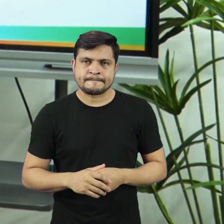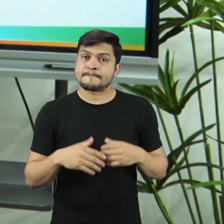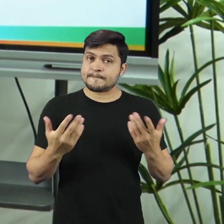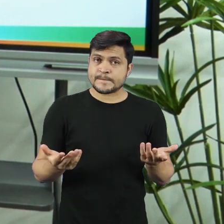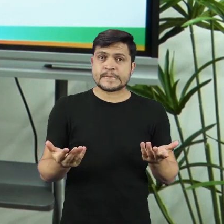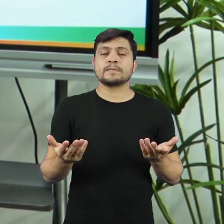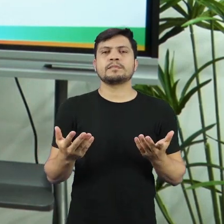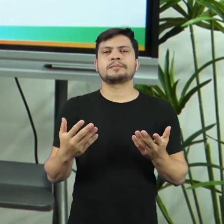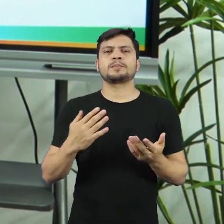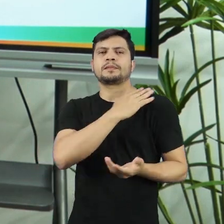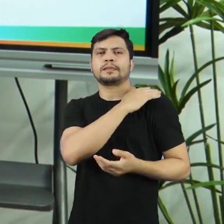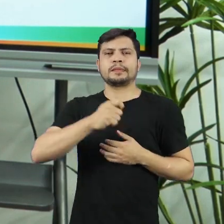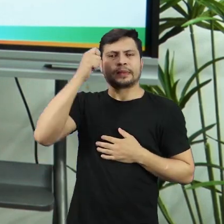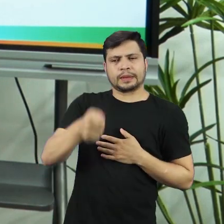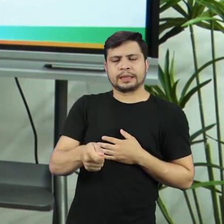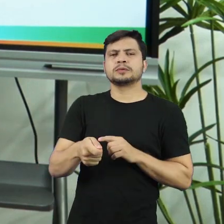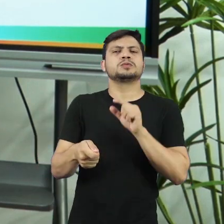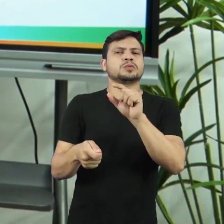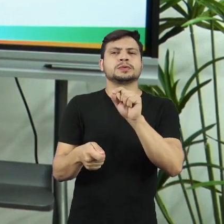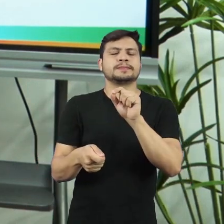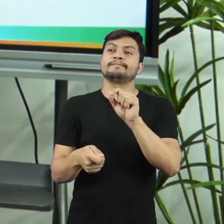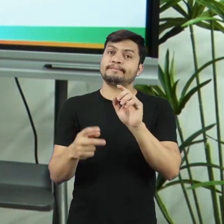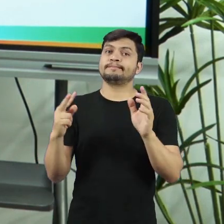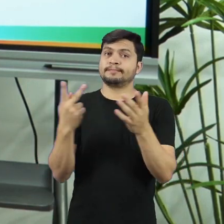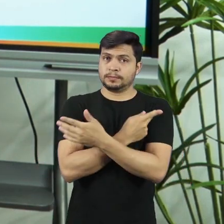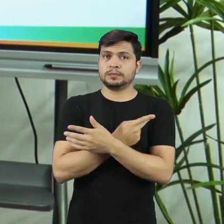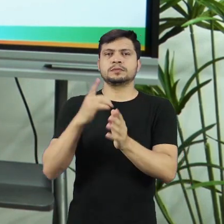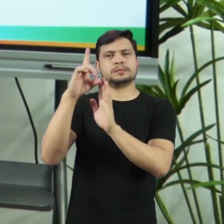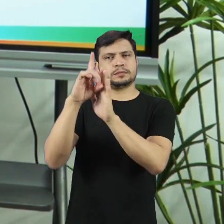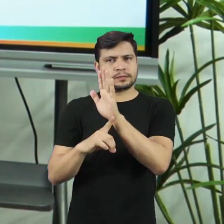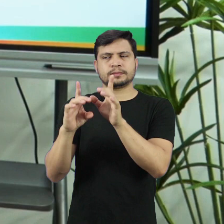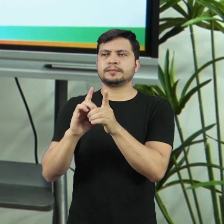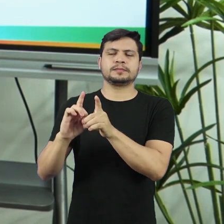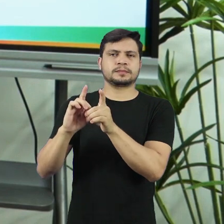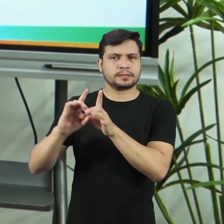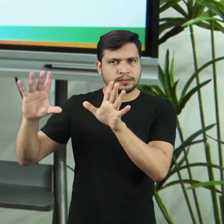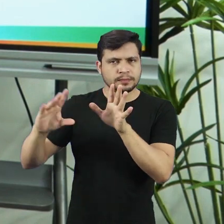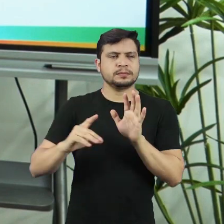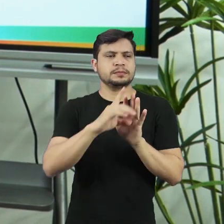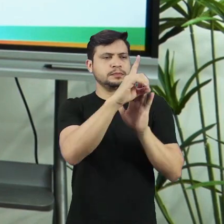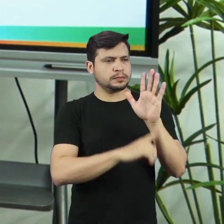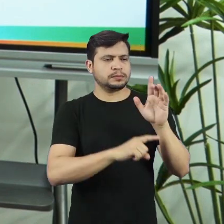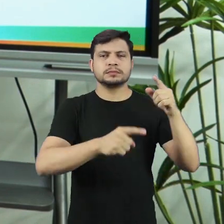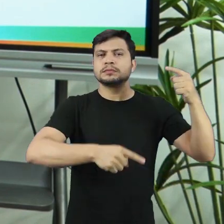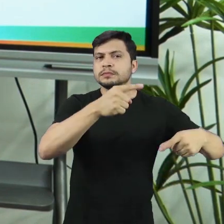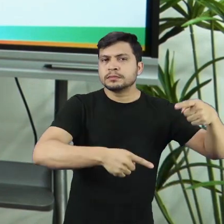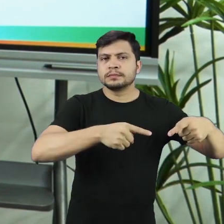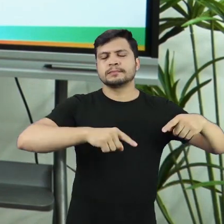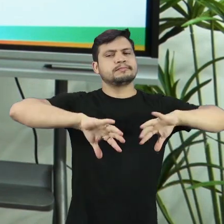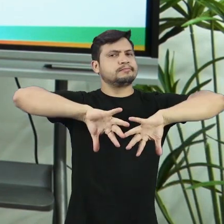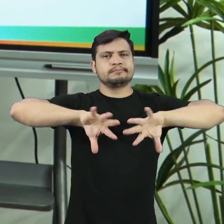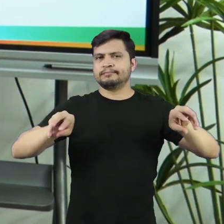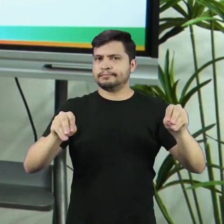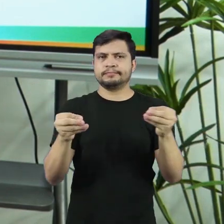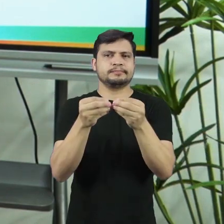da democracia. É um período onde os direitos democráticos, os direitos políticos são suspensos. A partir de atos institucionais,